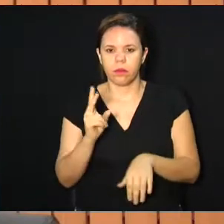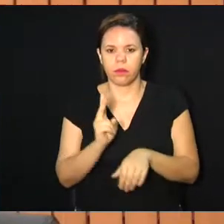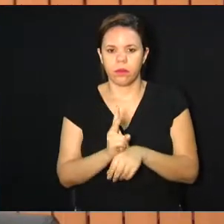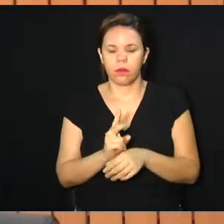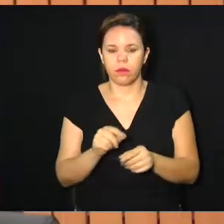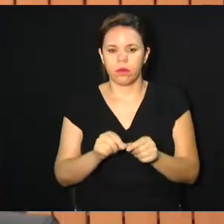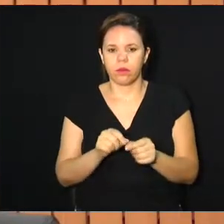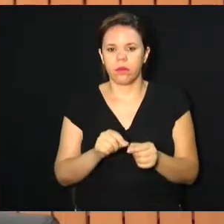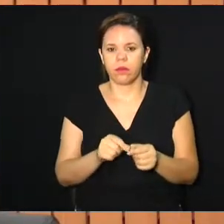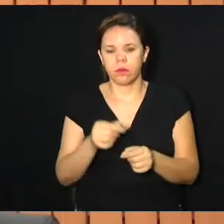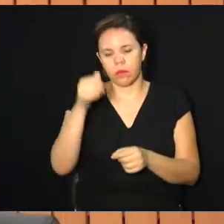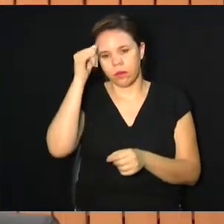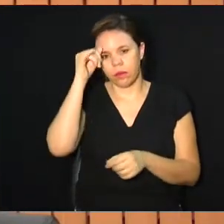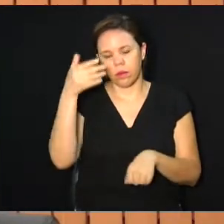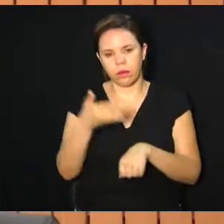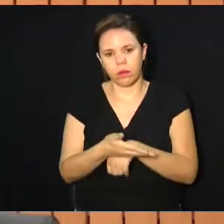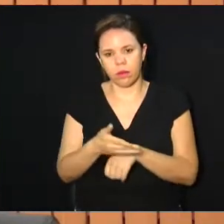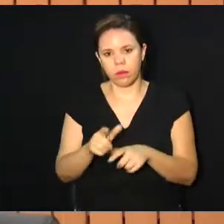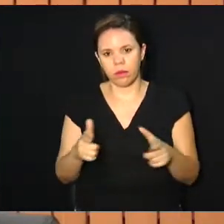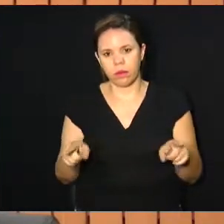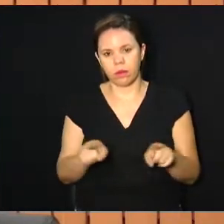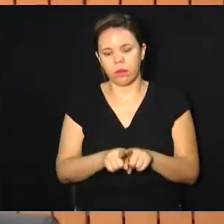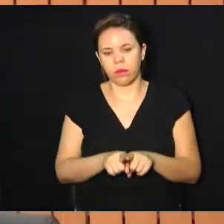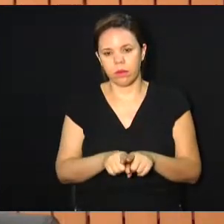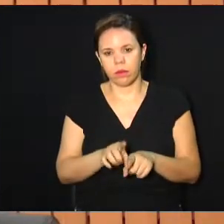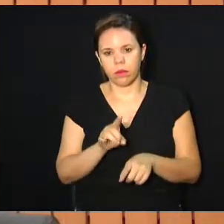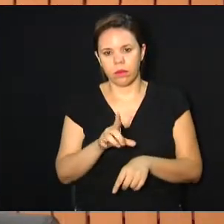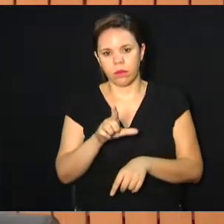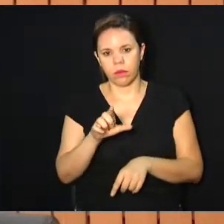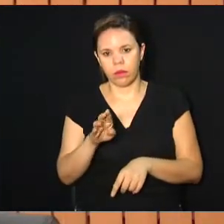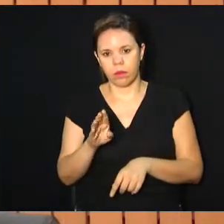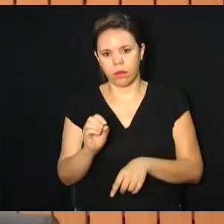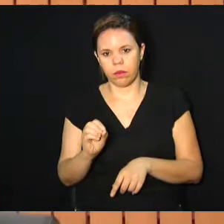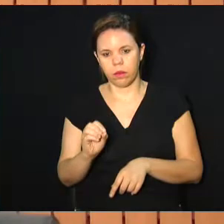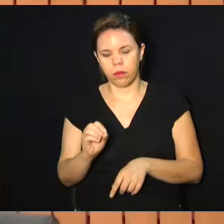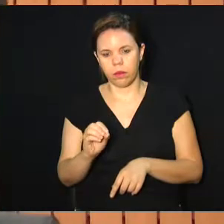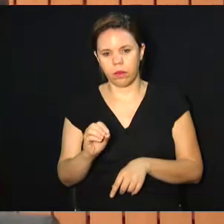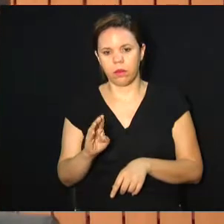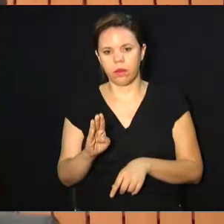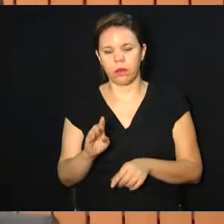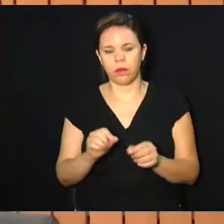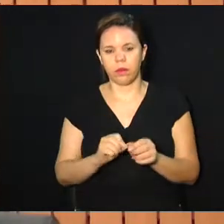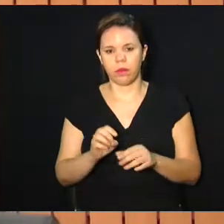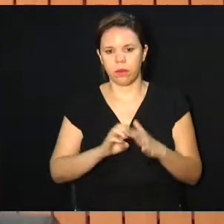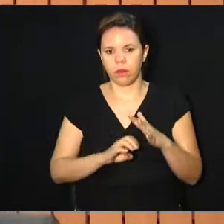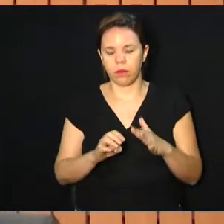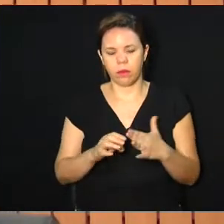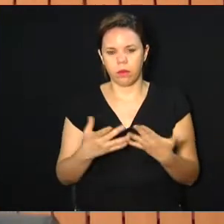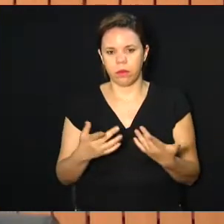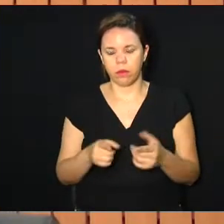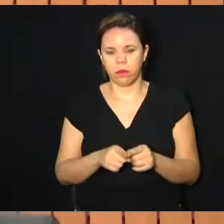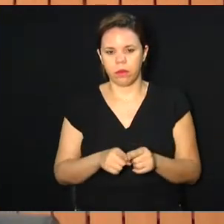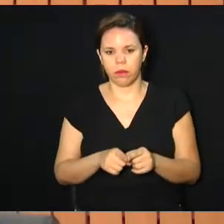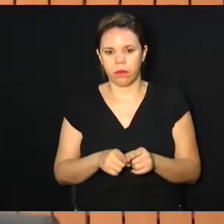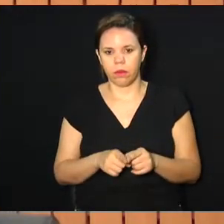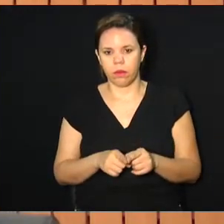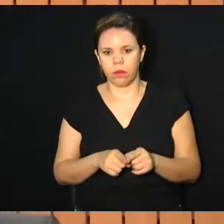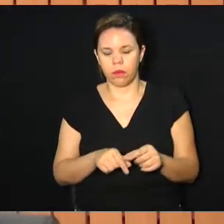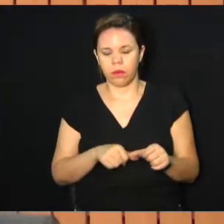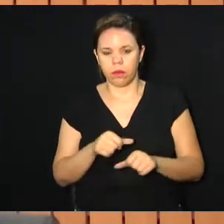a participação e para aumentar o poder do lobby das empresas que não se assustam com isso, né? Então é isso, a gente está também